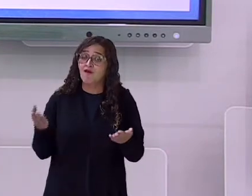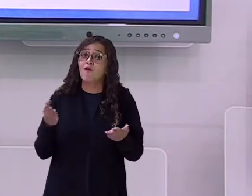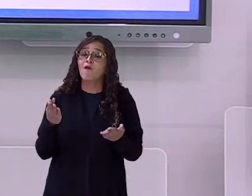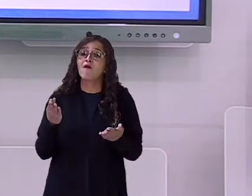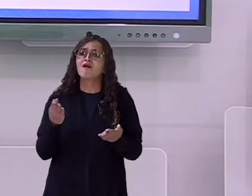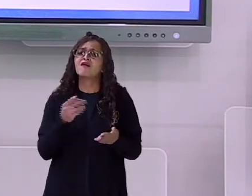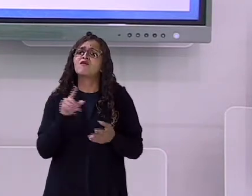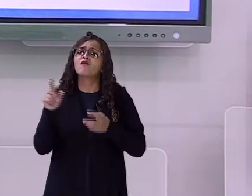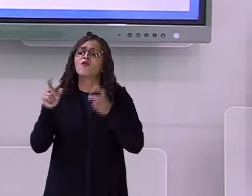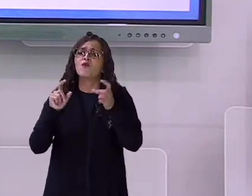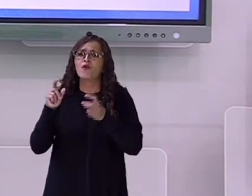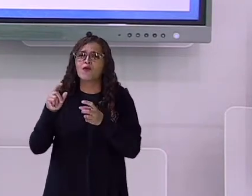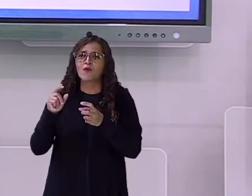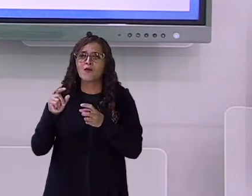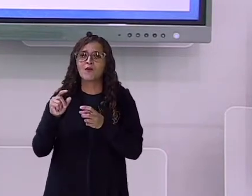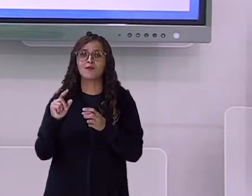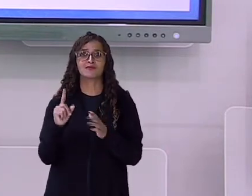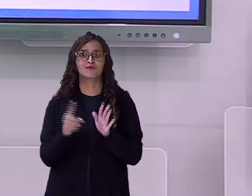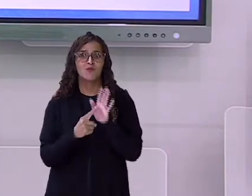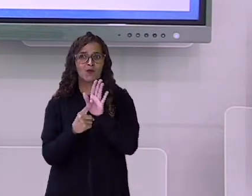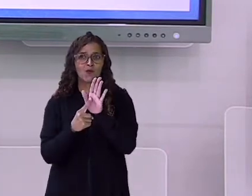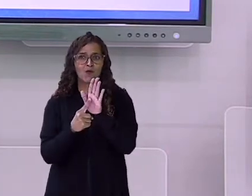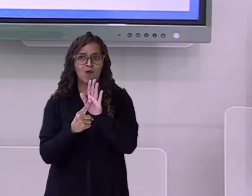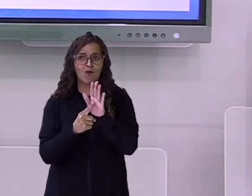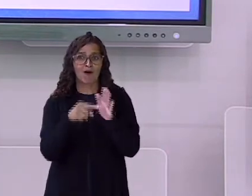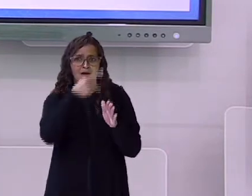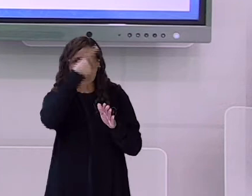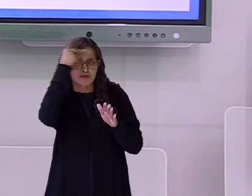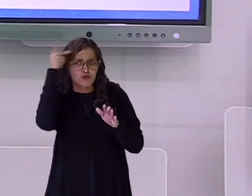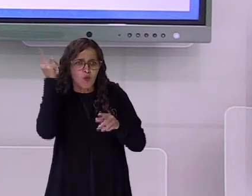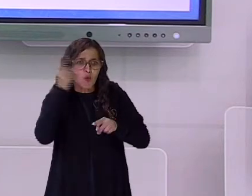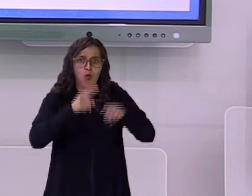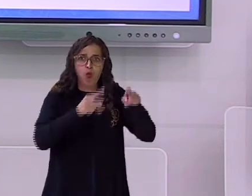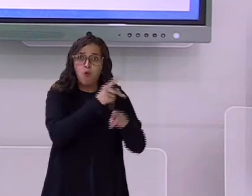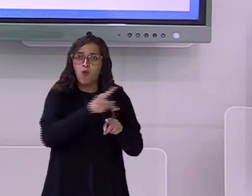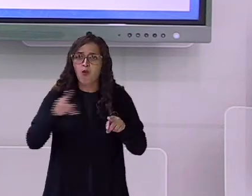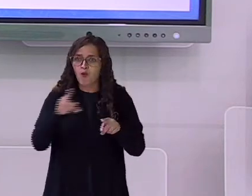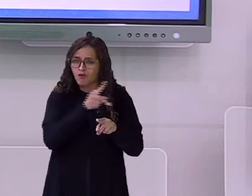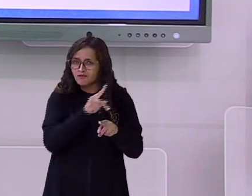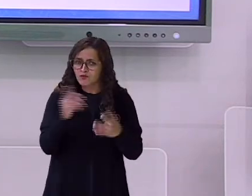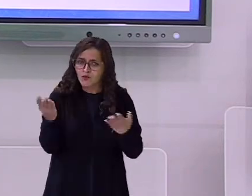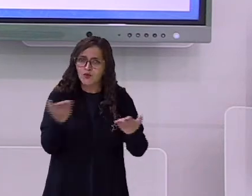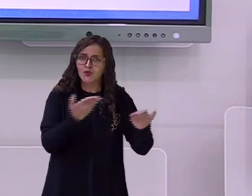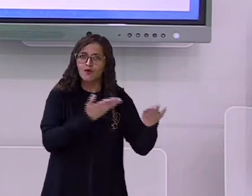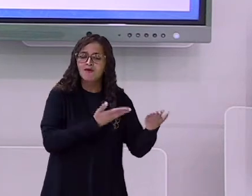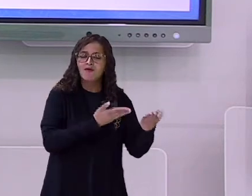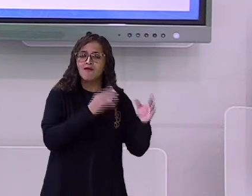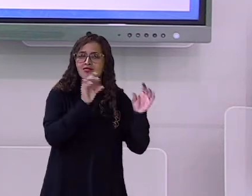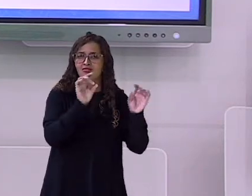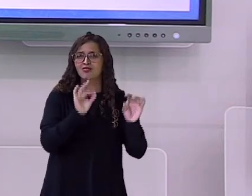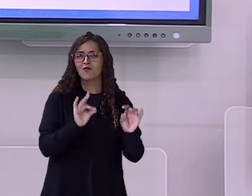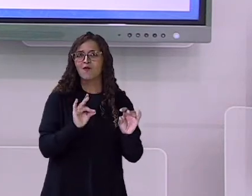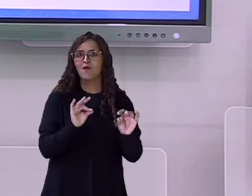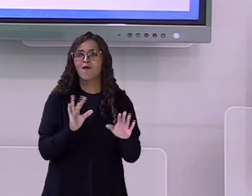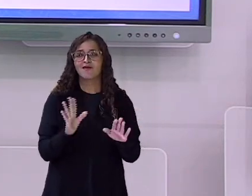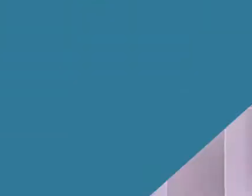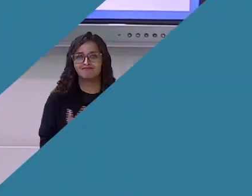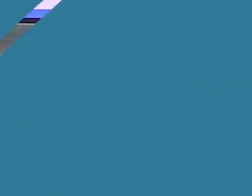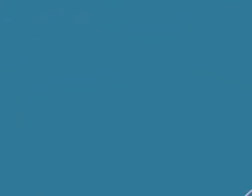ouvir agora, apresentando o instrumento de sopro, o nosso professor de música, que estará brilhantando a nossa aula.